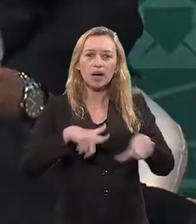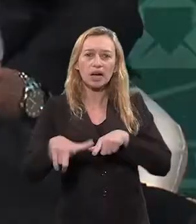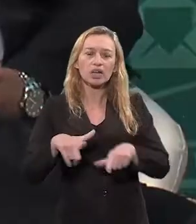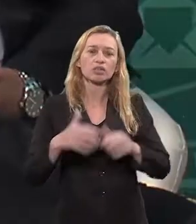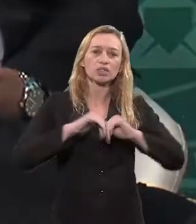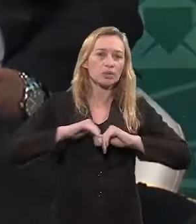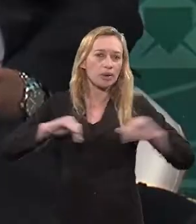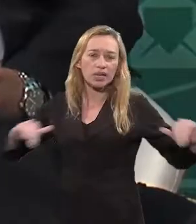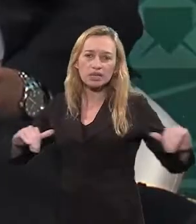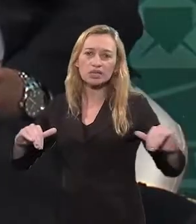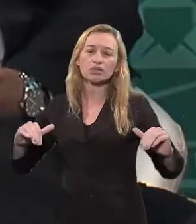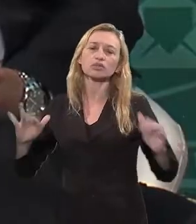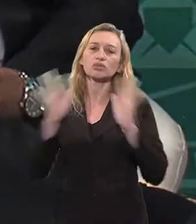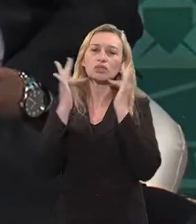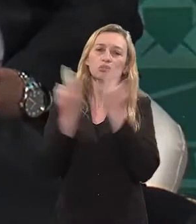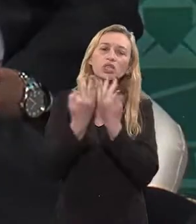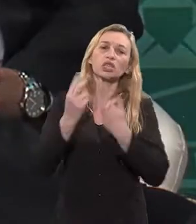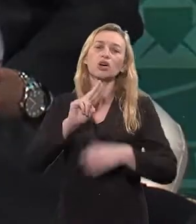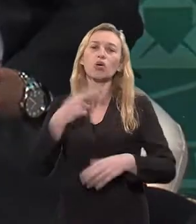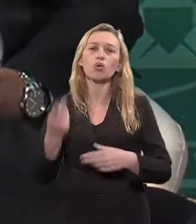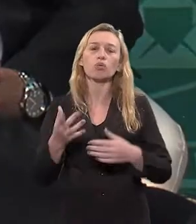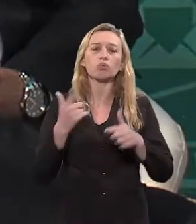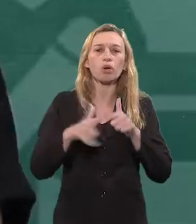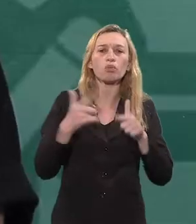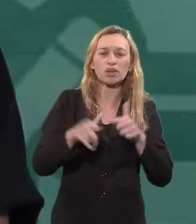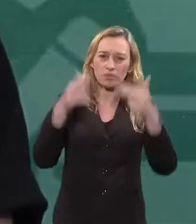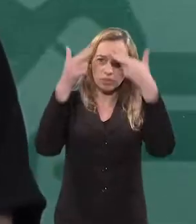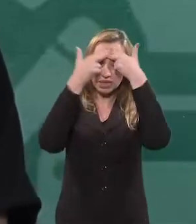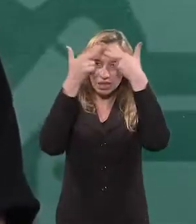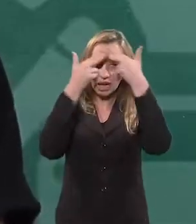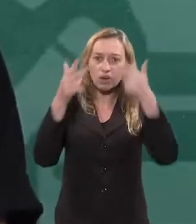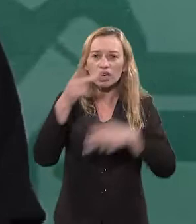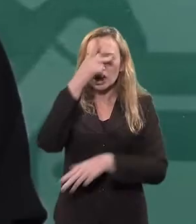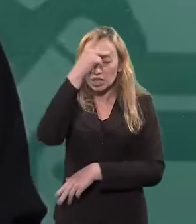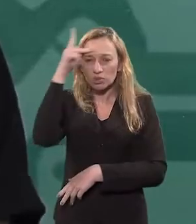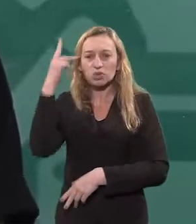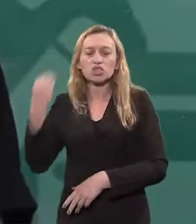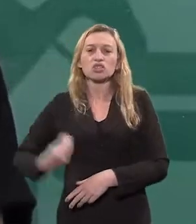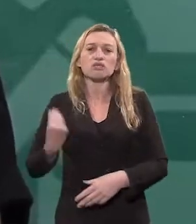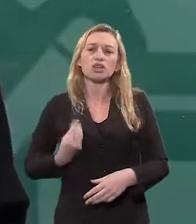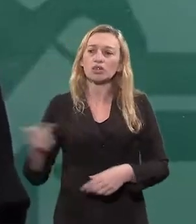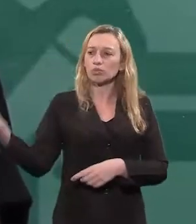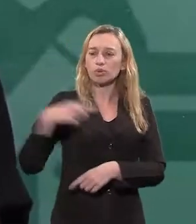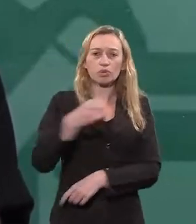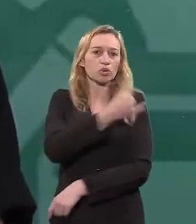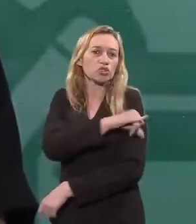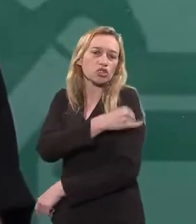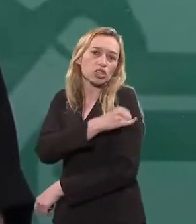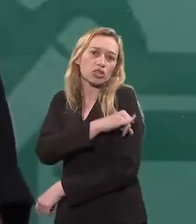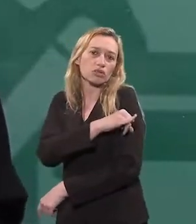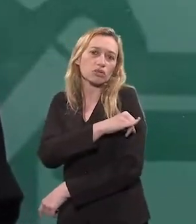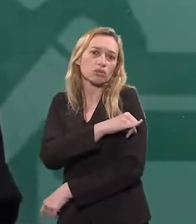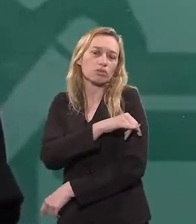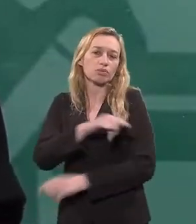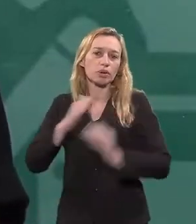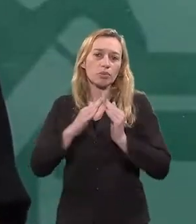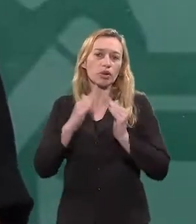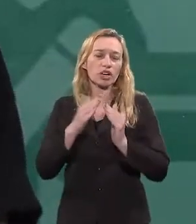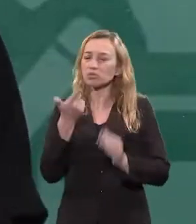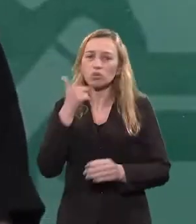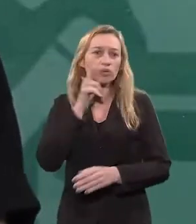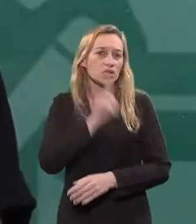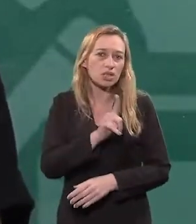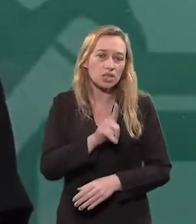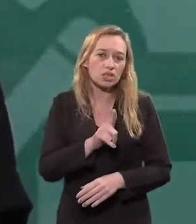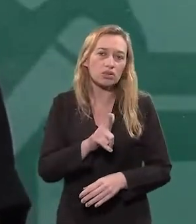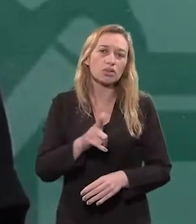familiares, questões de saúde mental, pessoas que vieram para o Rio de Janeiro para buscar uma oportunidade de trabalho e não conseguiram